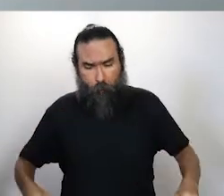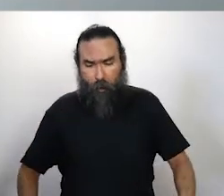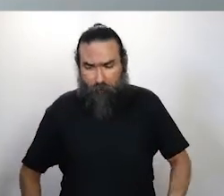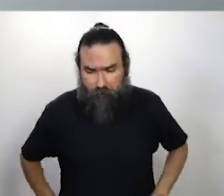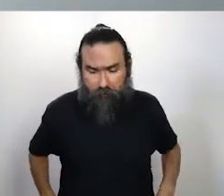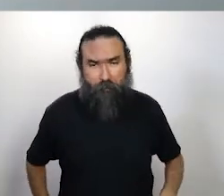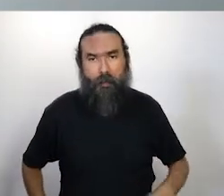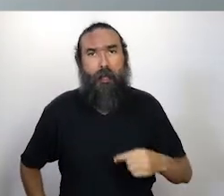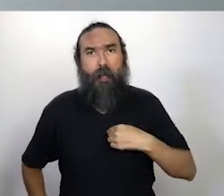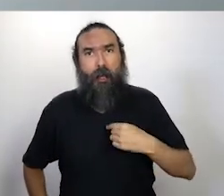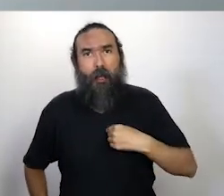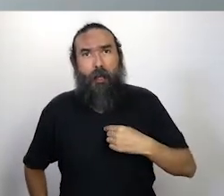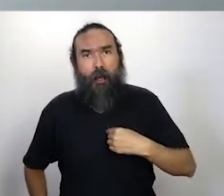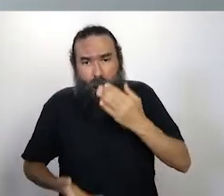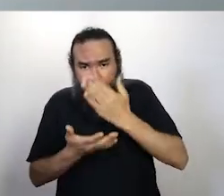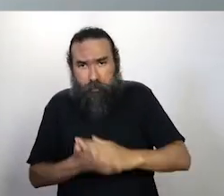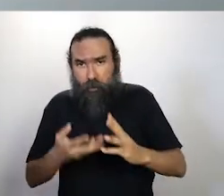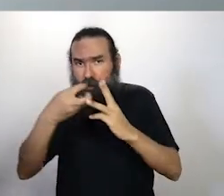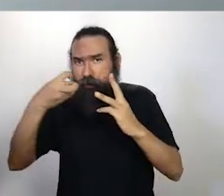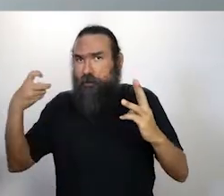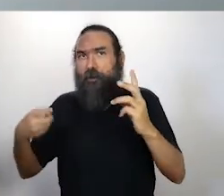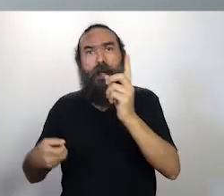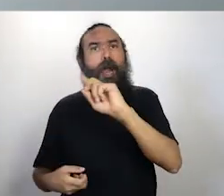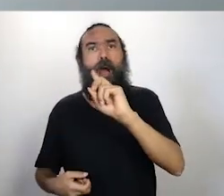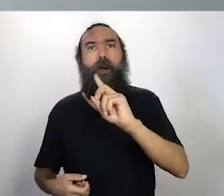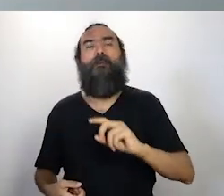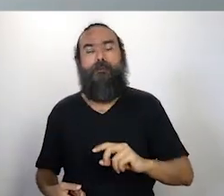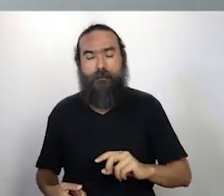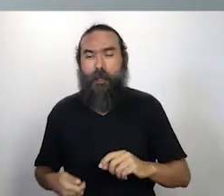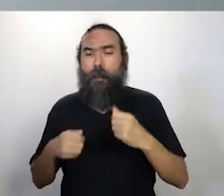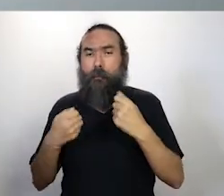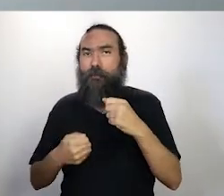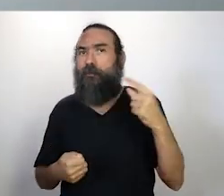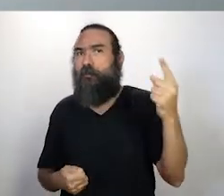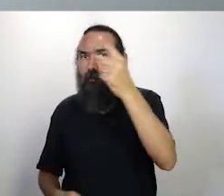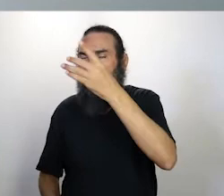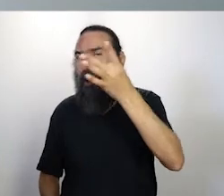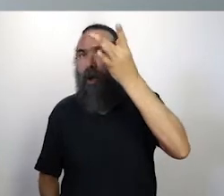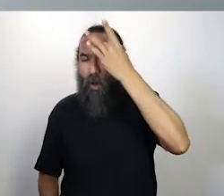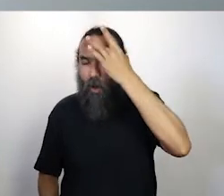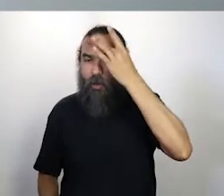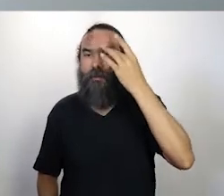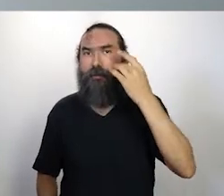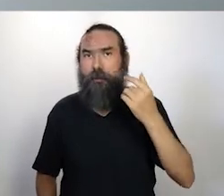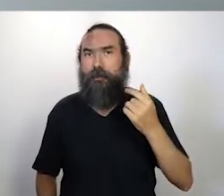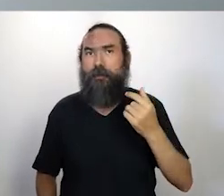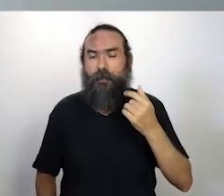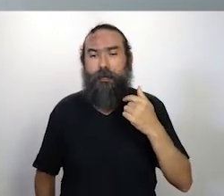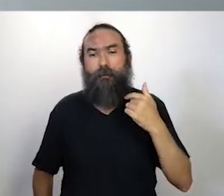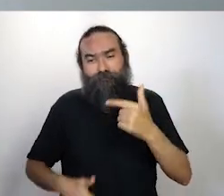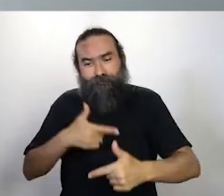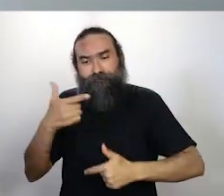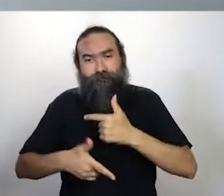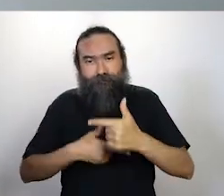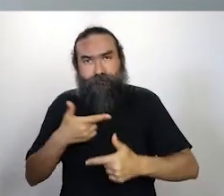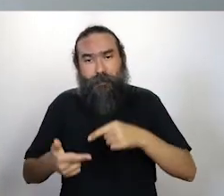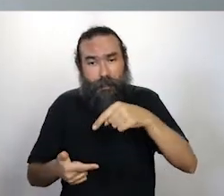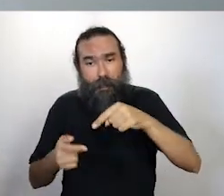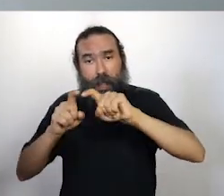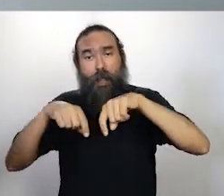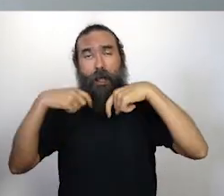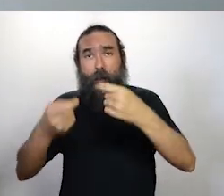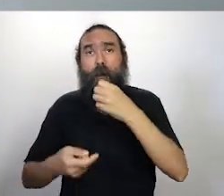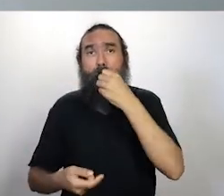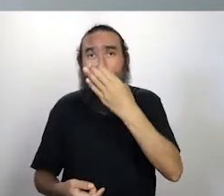não, eu não vou deixar de ser indígena. Então, isso é uma coisa que nós temos que trabalhar bastante e momentos como esse aqui com vocês nos